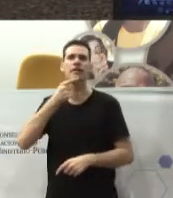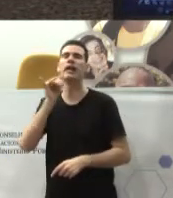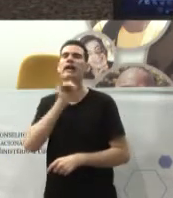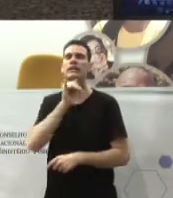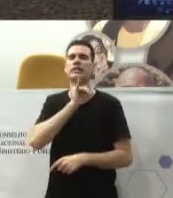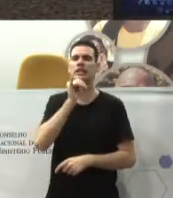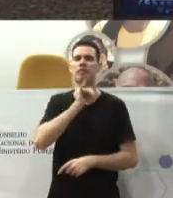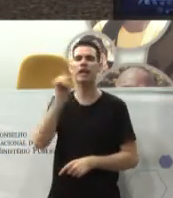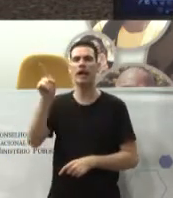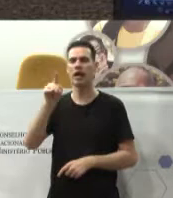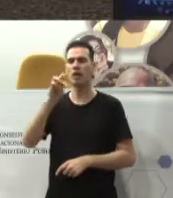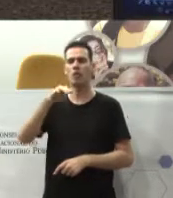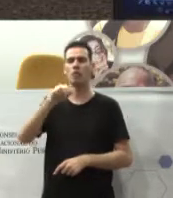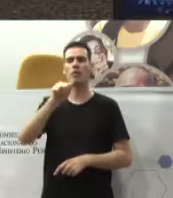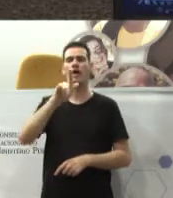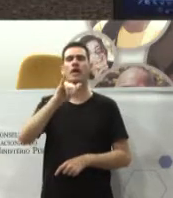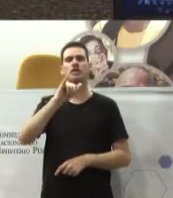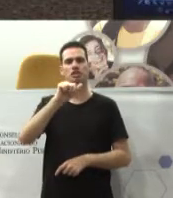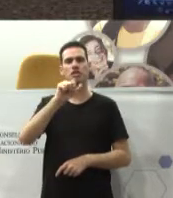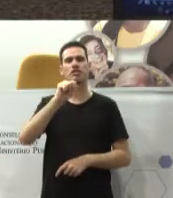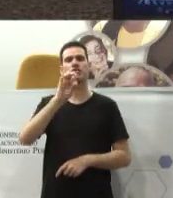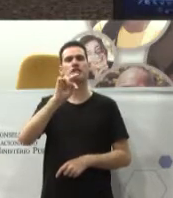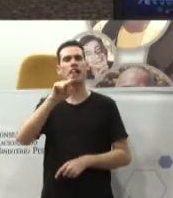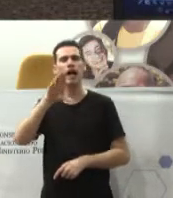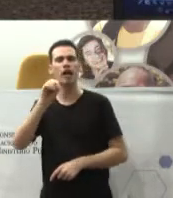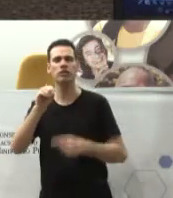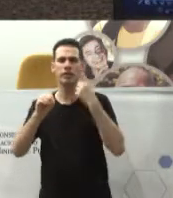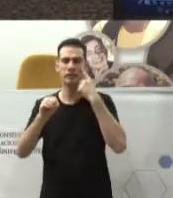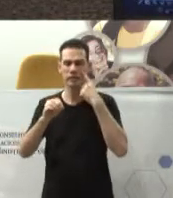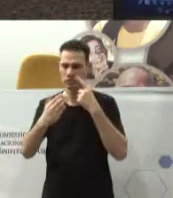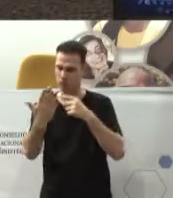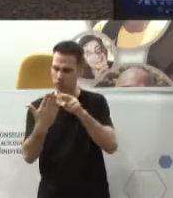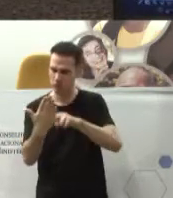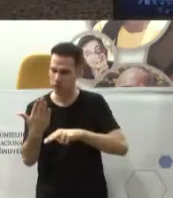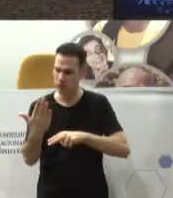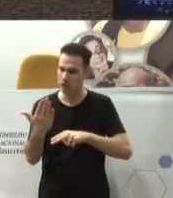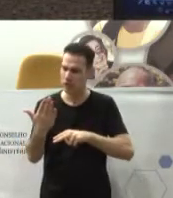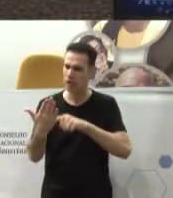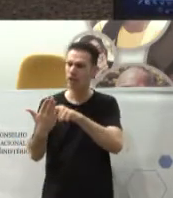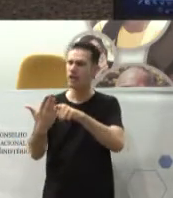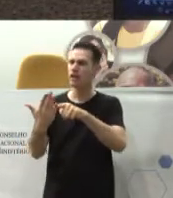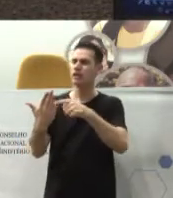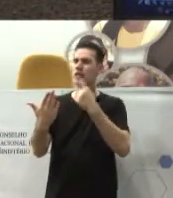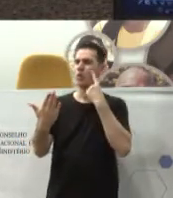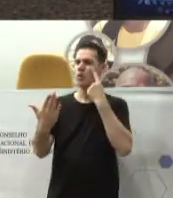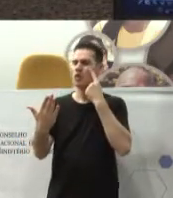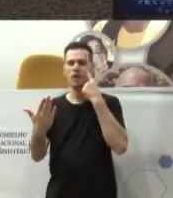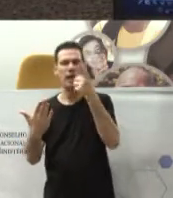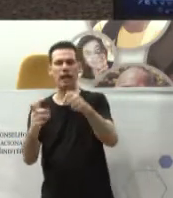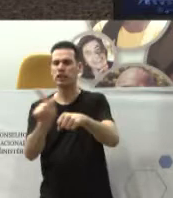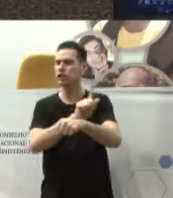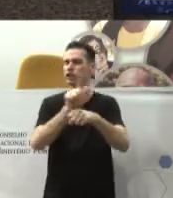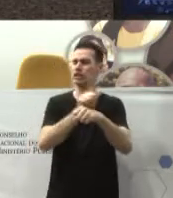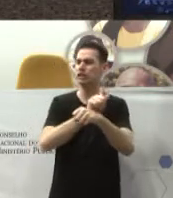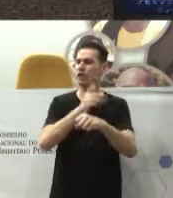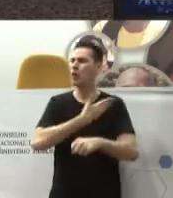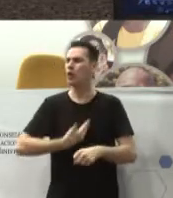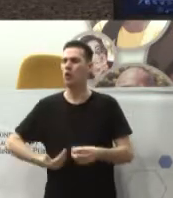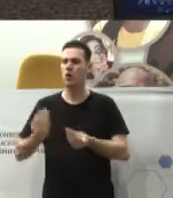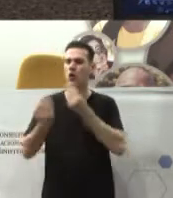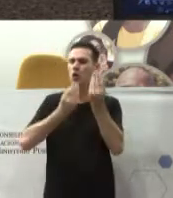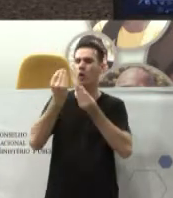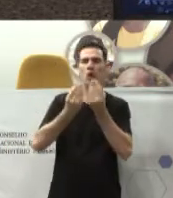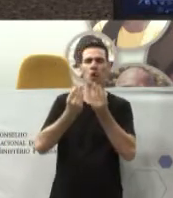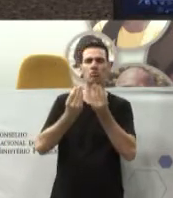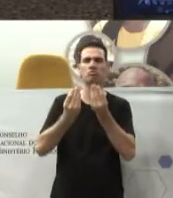que quando o magistrado analisa uma ação civil pública, ele começa a analisar o impacto na gestão. Na individual,